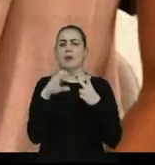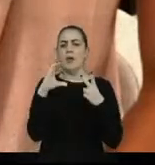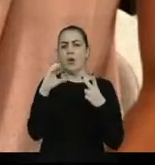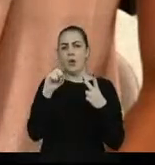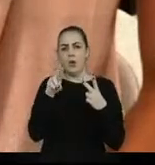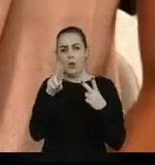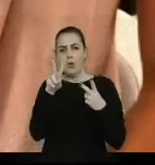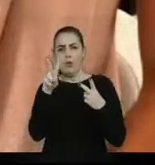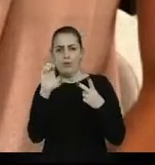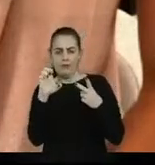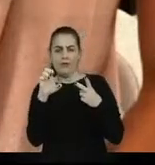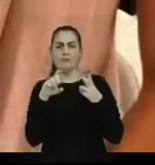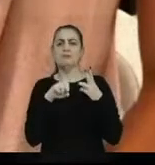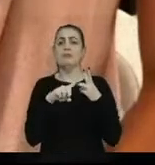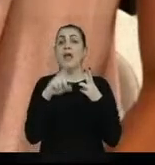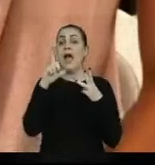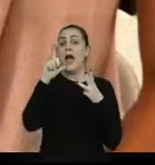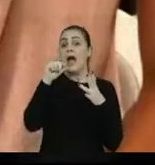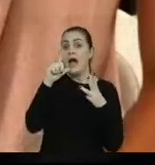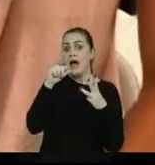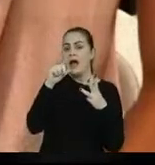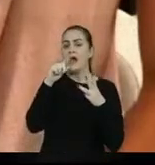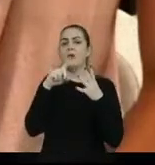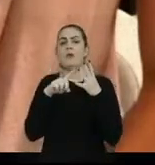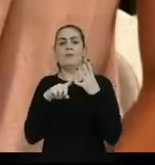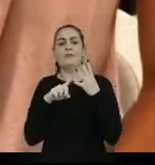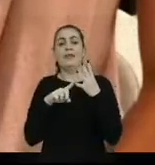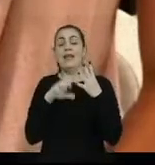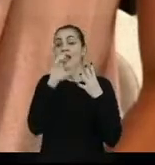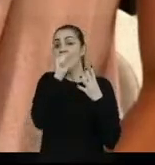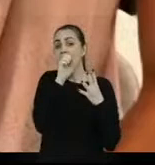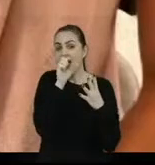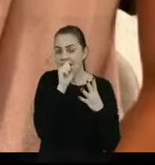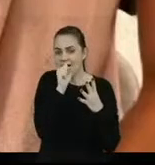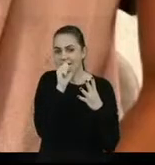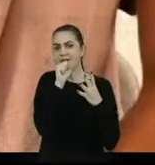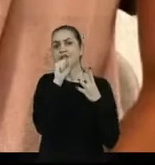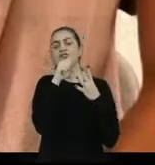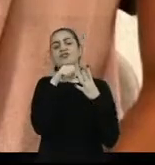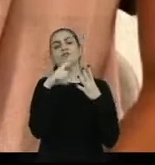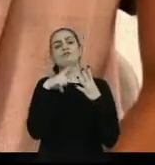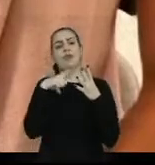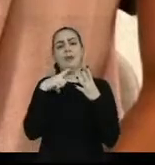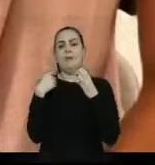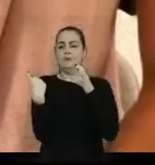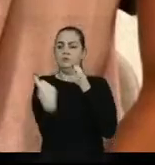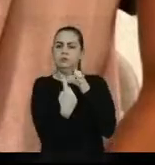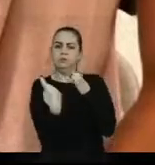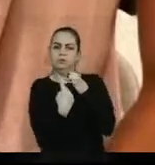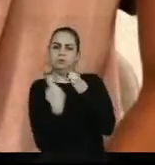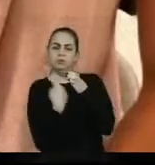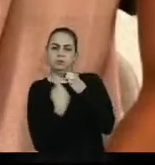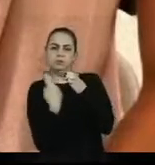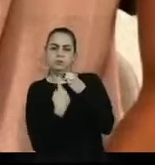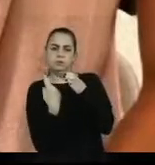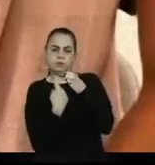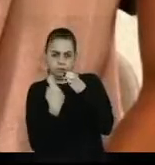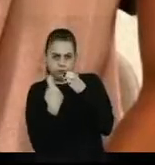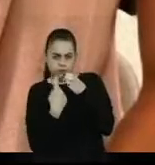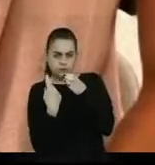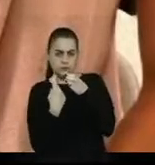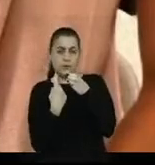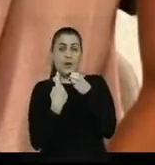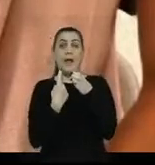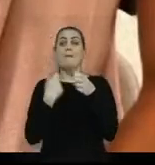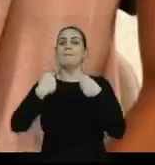muita fibra, tá? Mas aí é bater no liquidificador, coar. Por que coar? Porque realmente fica muito, muito, muito